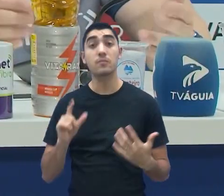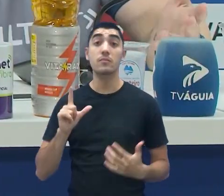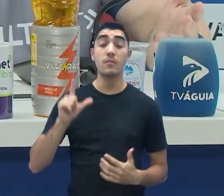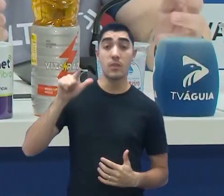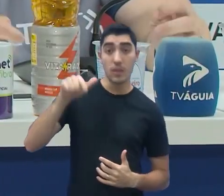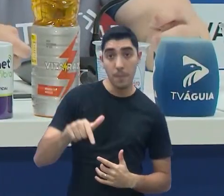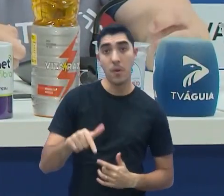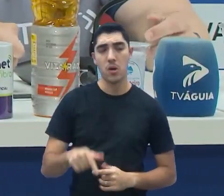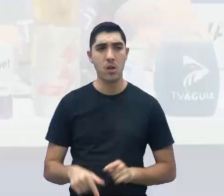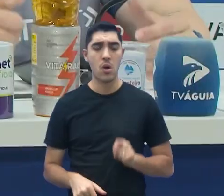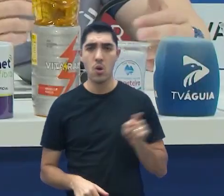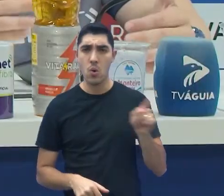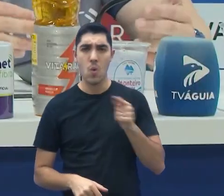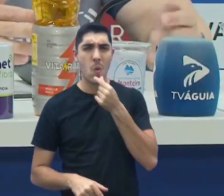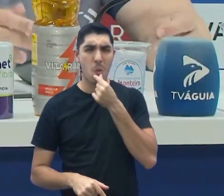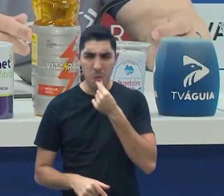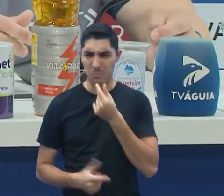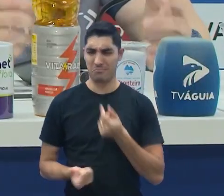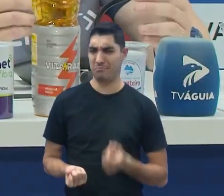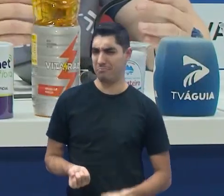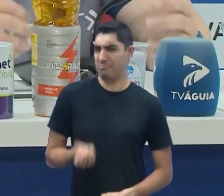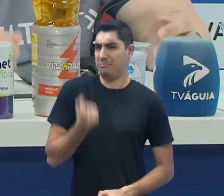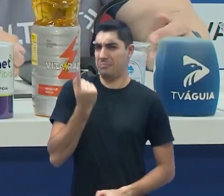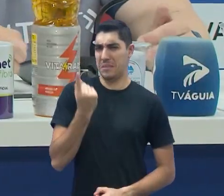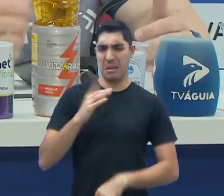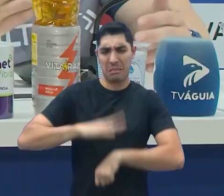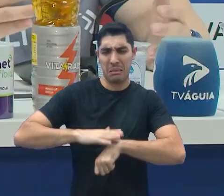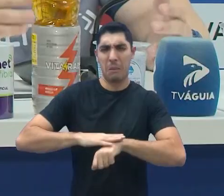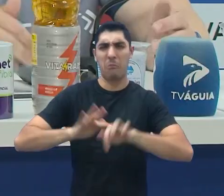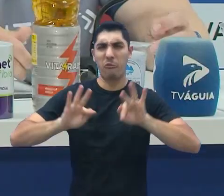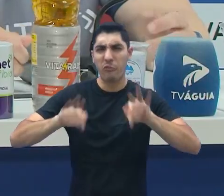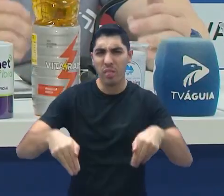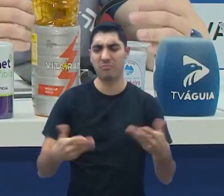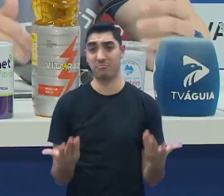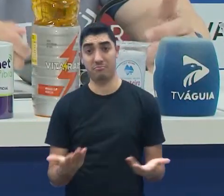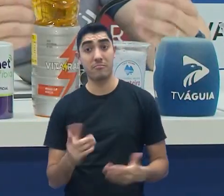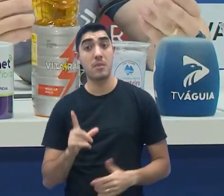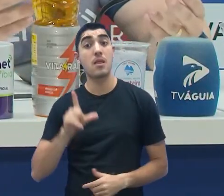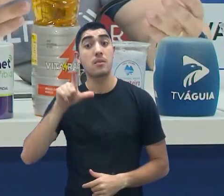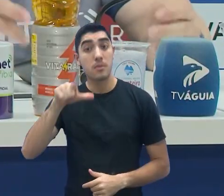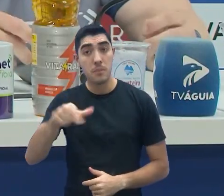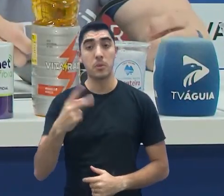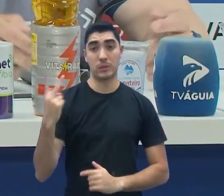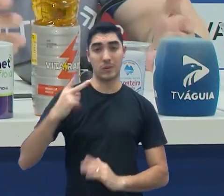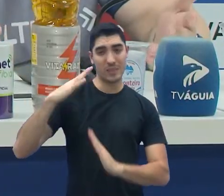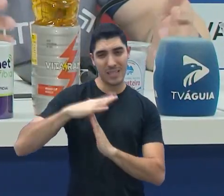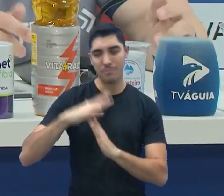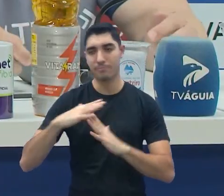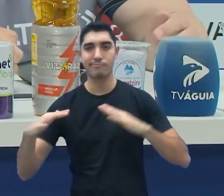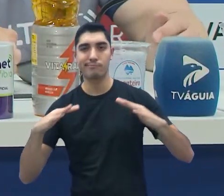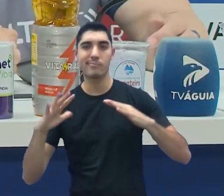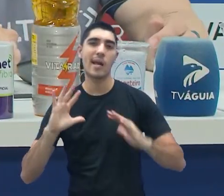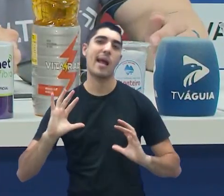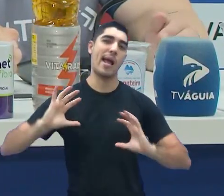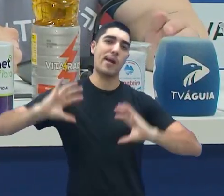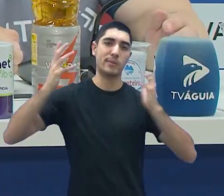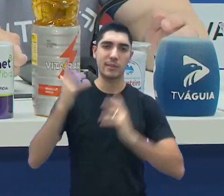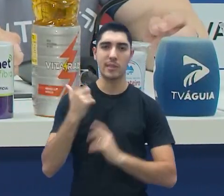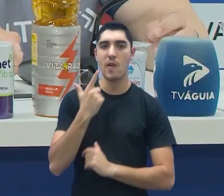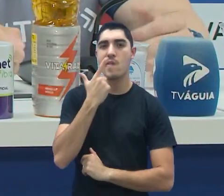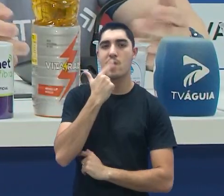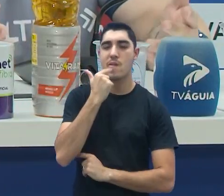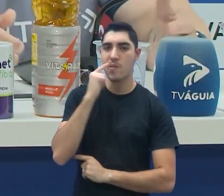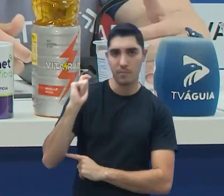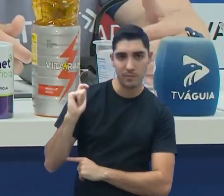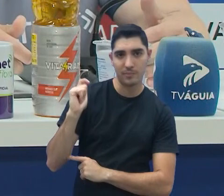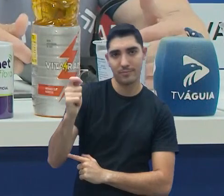arbitragem extremamente confusa. No segundo tempo, a gente não começou muito bem, começou um pouco devagar, depois igualou um pouco o jogo e aí teve a expulsão, que aí a gente não tinha outra alternativa